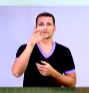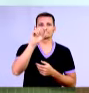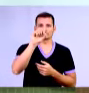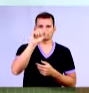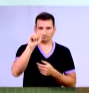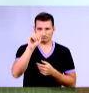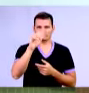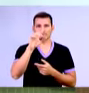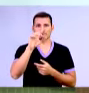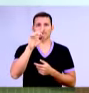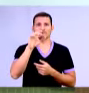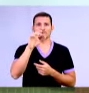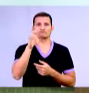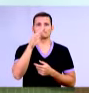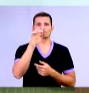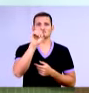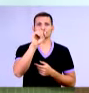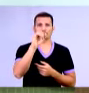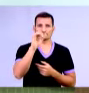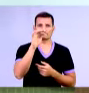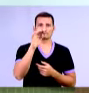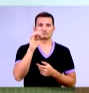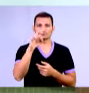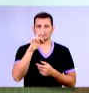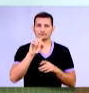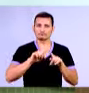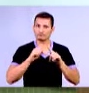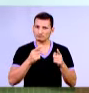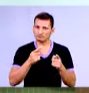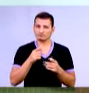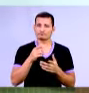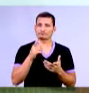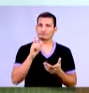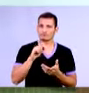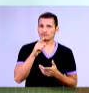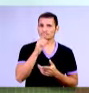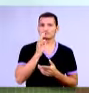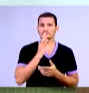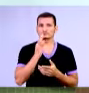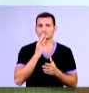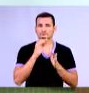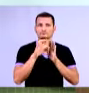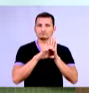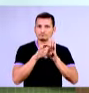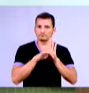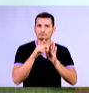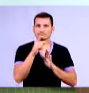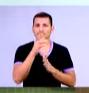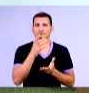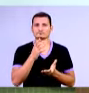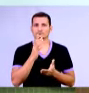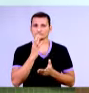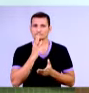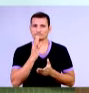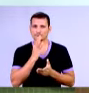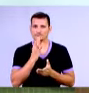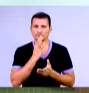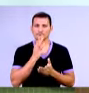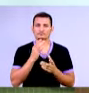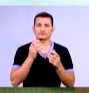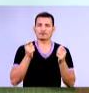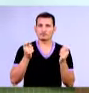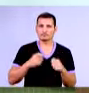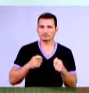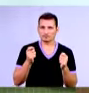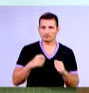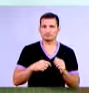adequada, mas a ideia aqui é que você conheça os conceitos, que você conheça o